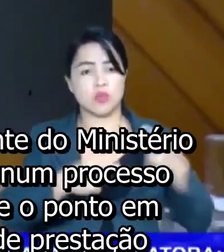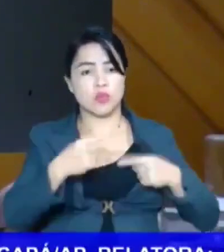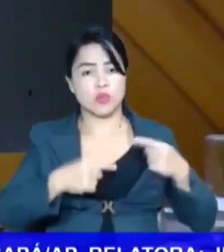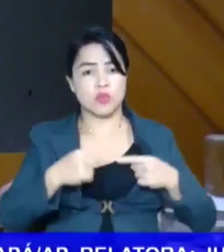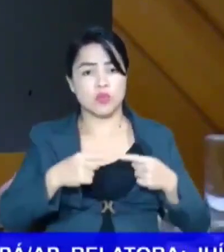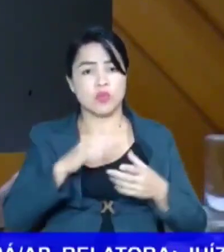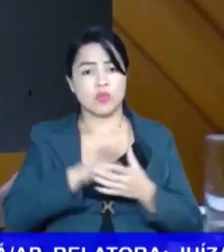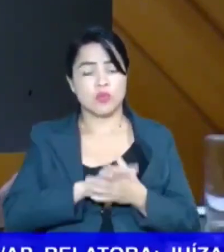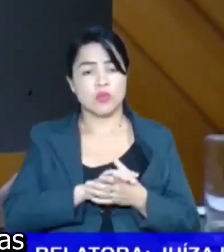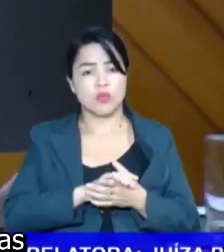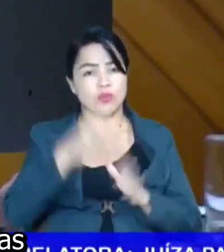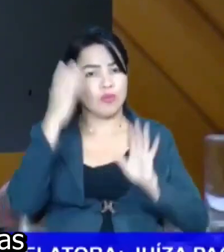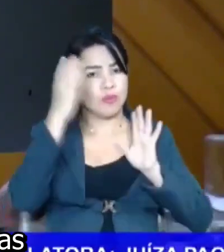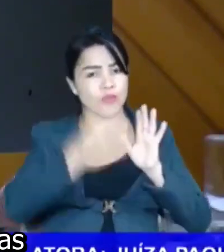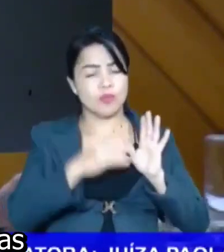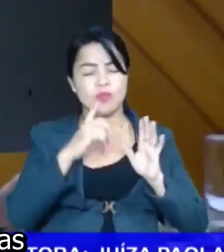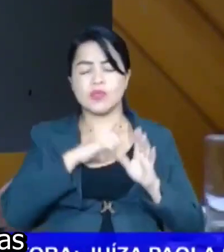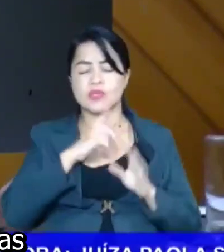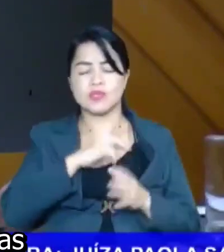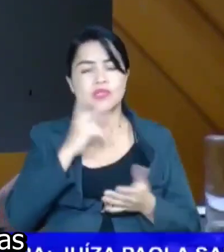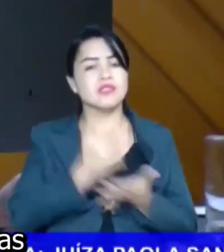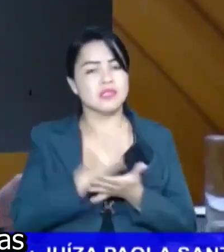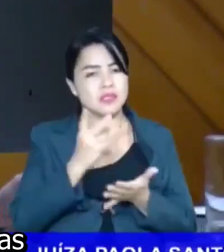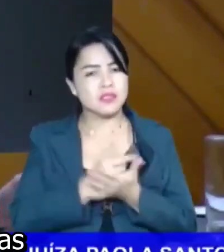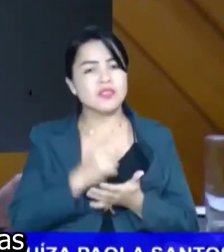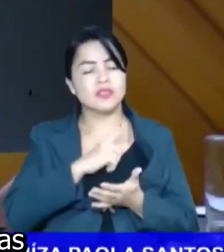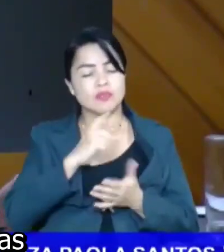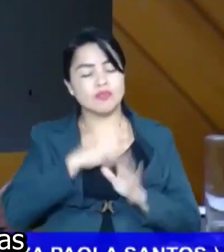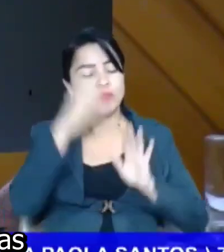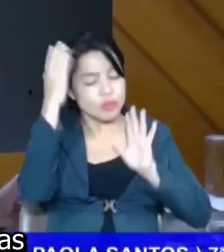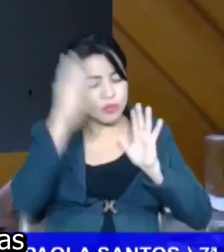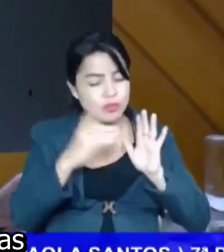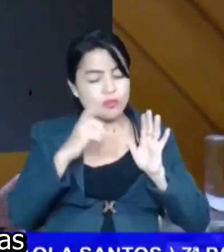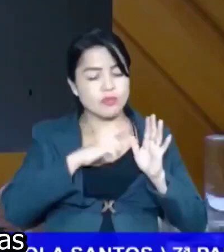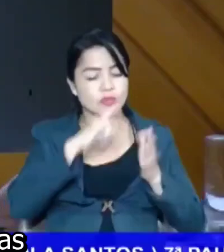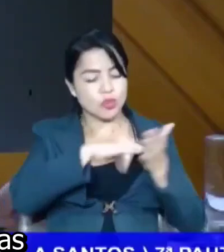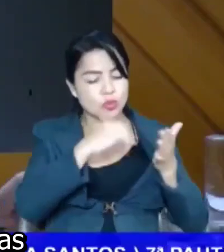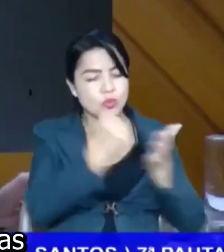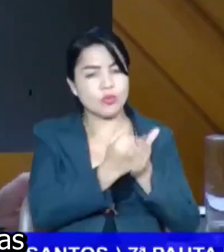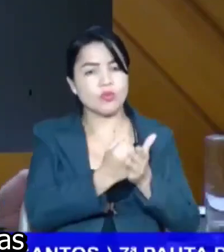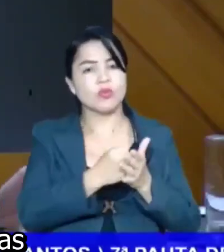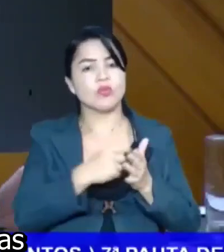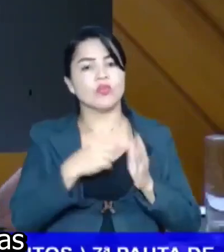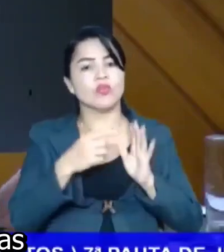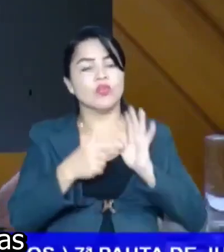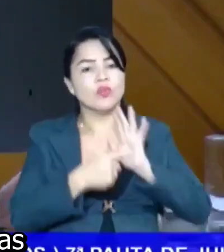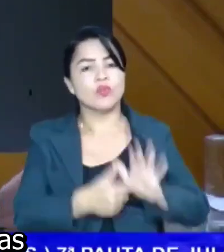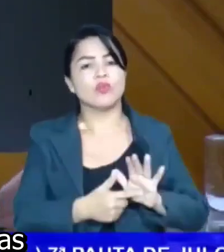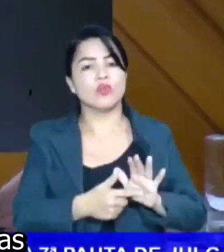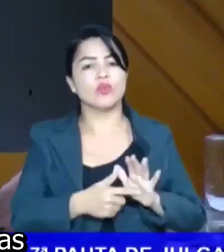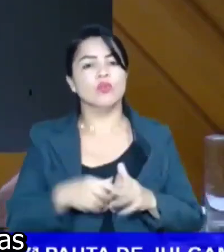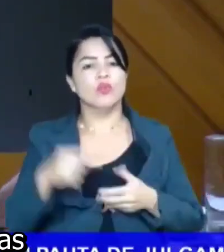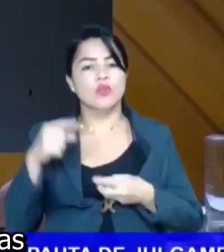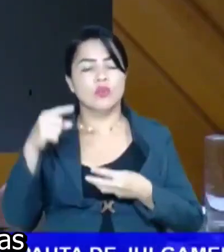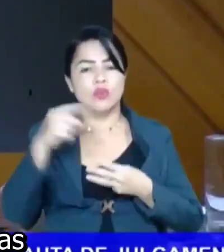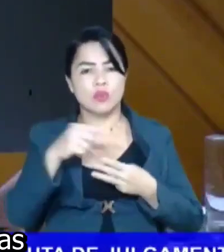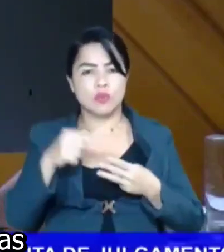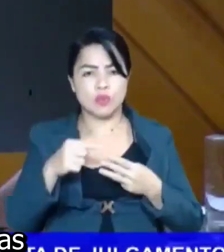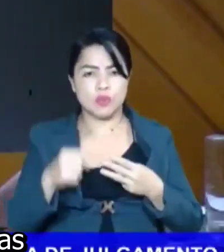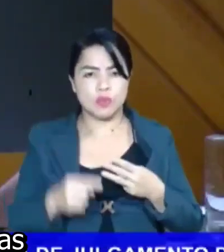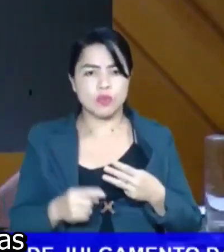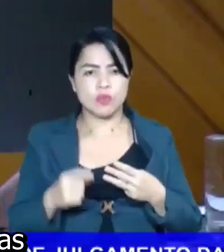incabível em sede de prestação de contas. Tá? Então, foi colacionado aqui três